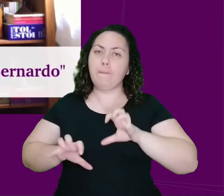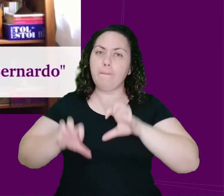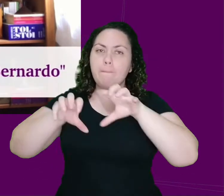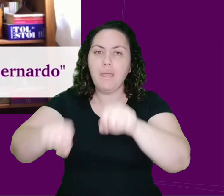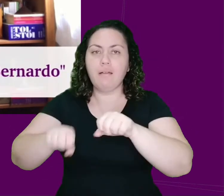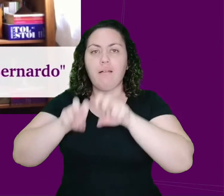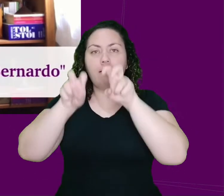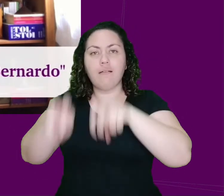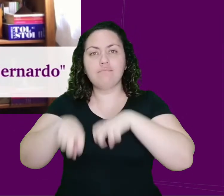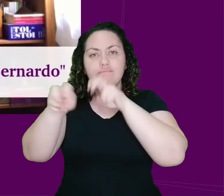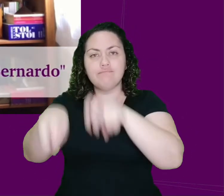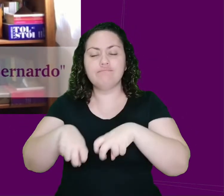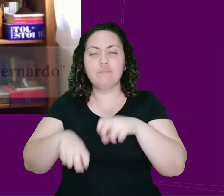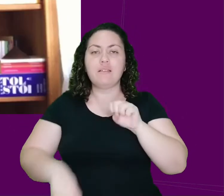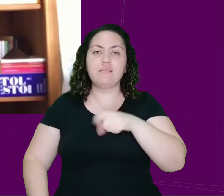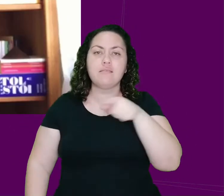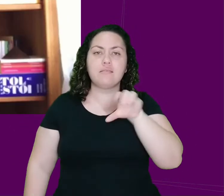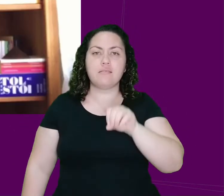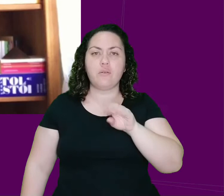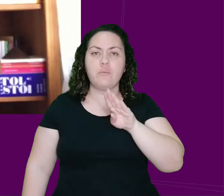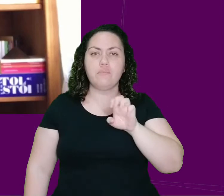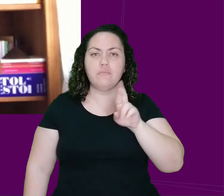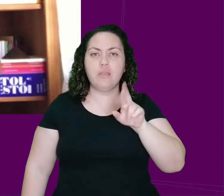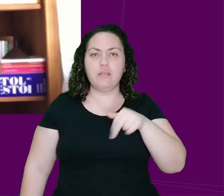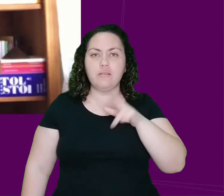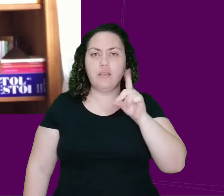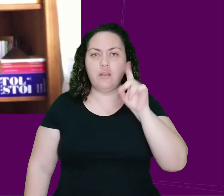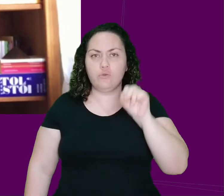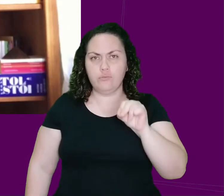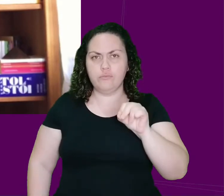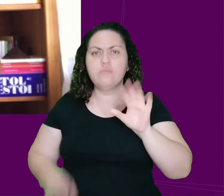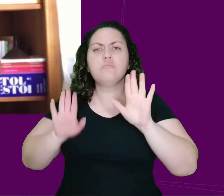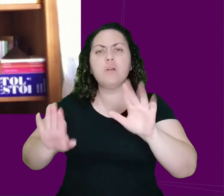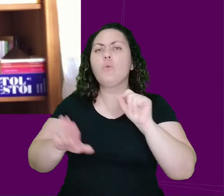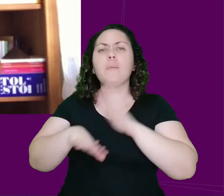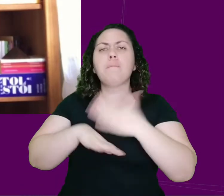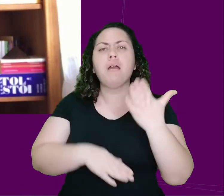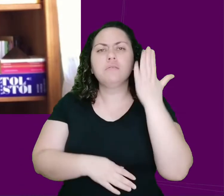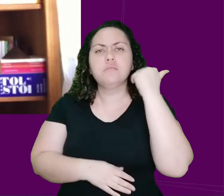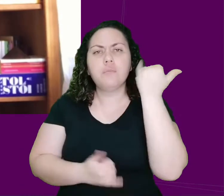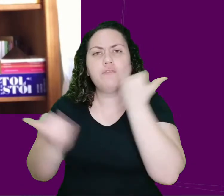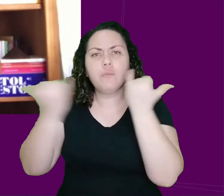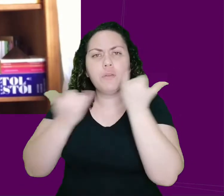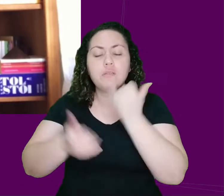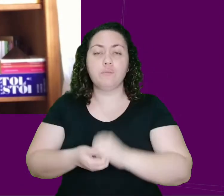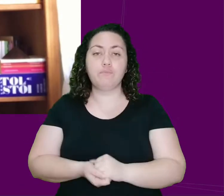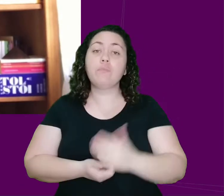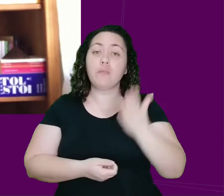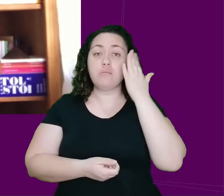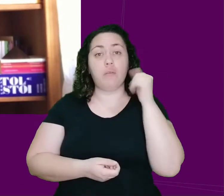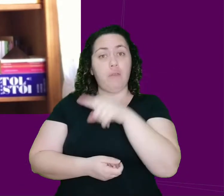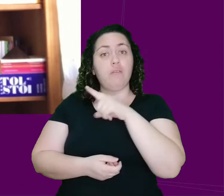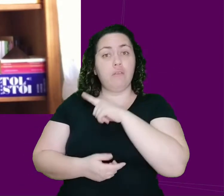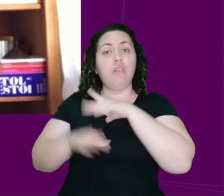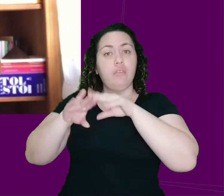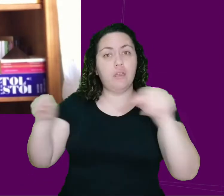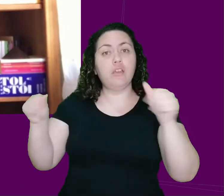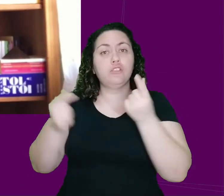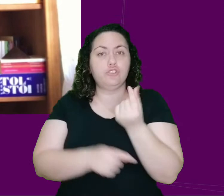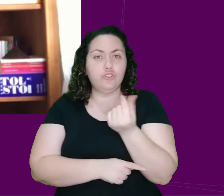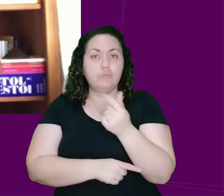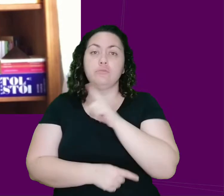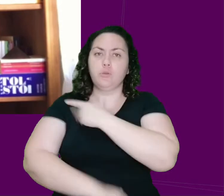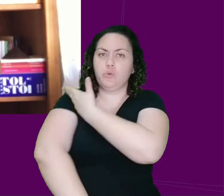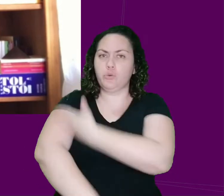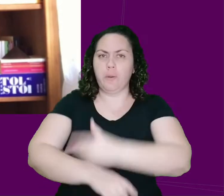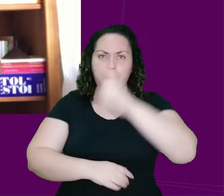das terras de São Bernardo. Mas o que mais ficamos sabendo sobre ele? Ora, sabemos que ele tem terra e dinheiro, que está